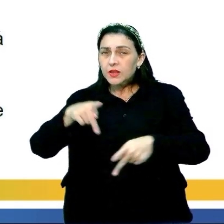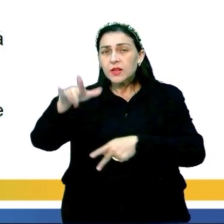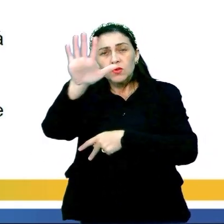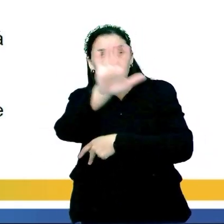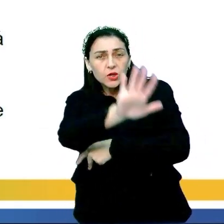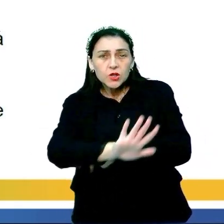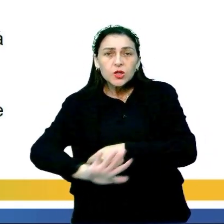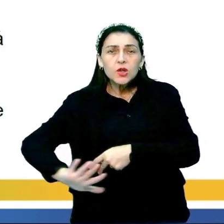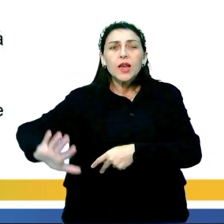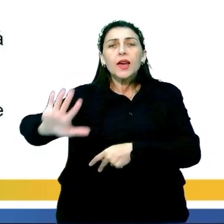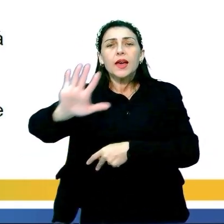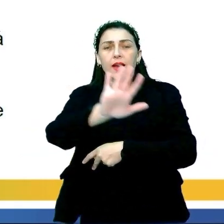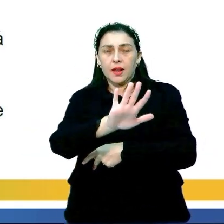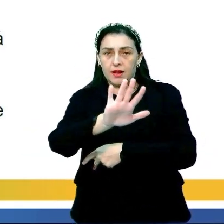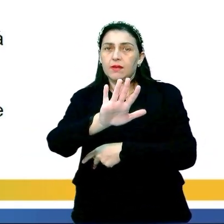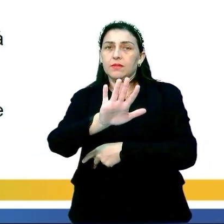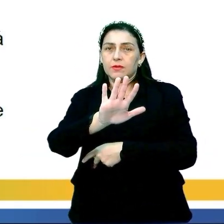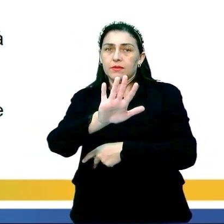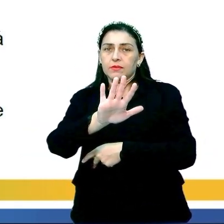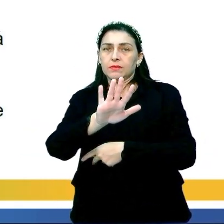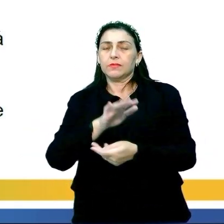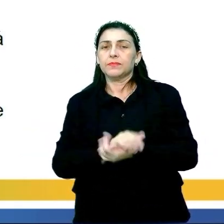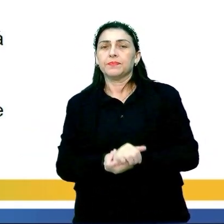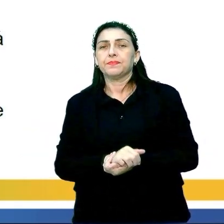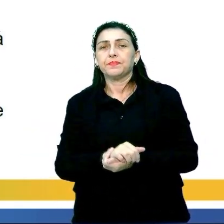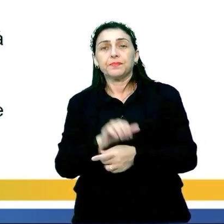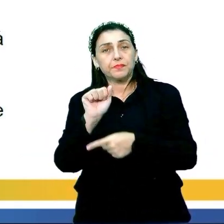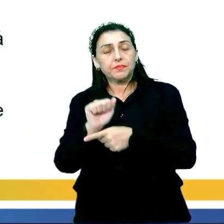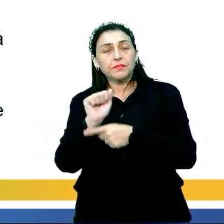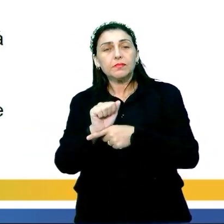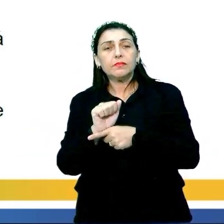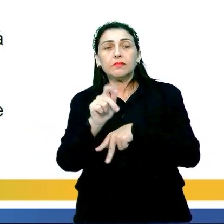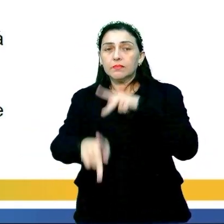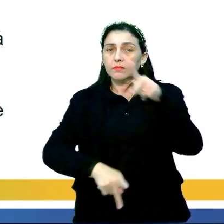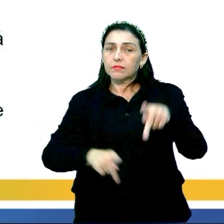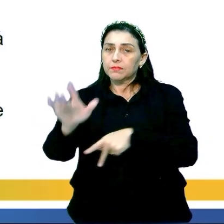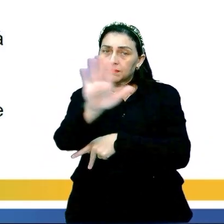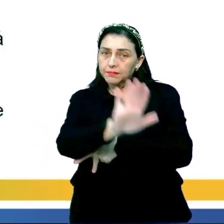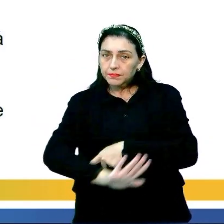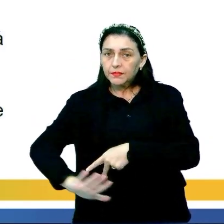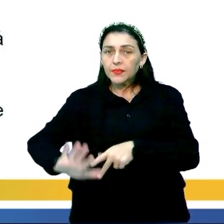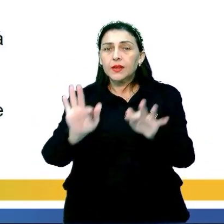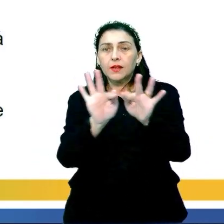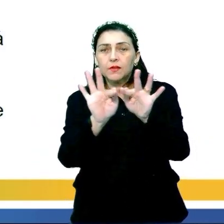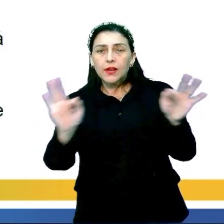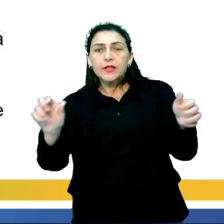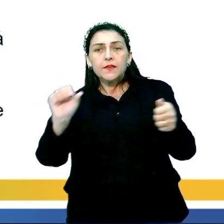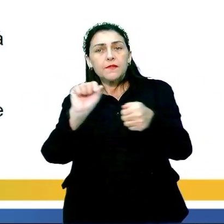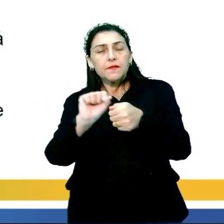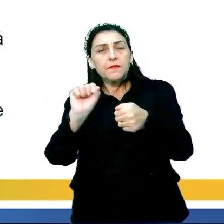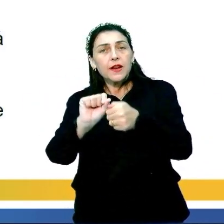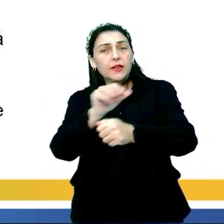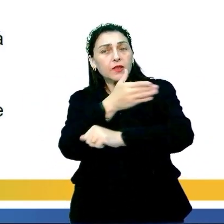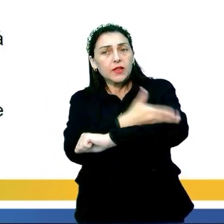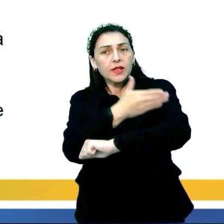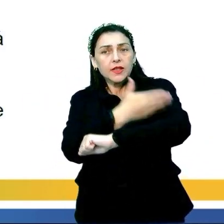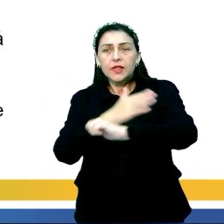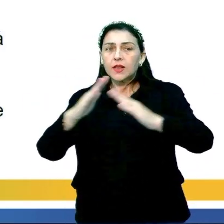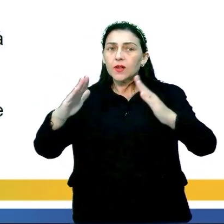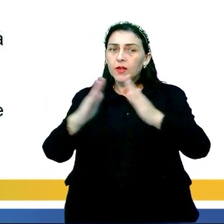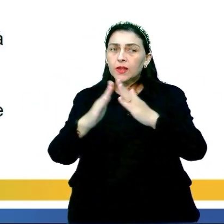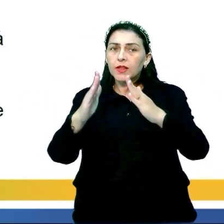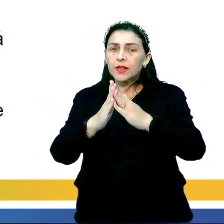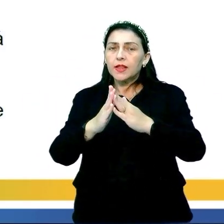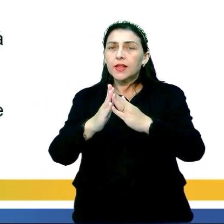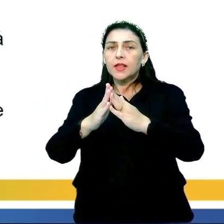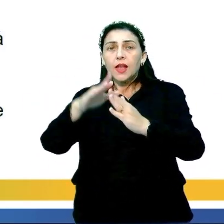ela é desenvolvida para que tipo de público, gente? Letra A, população em geral, pois a frase faça sua